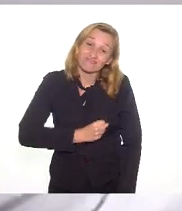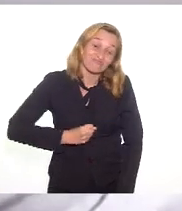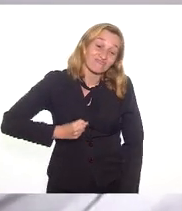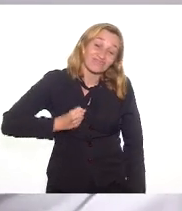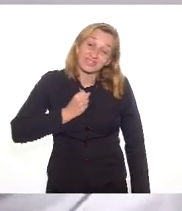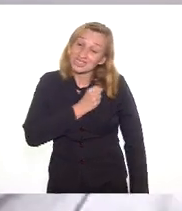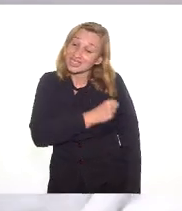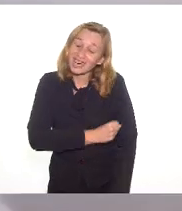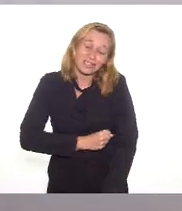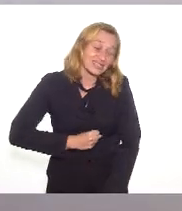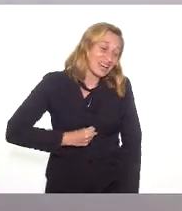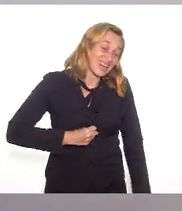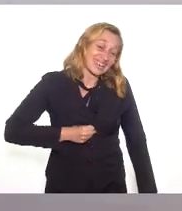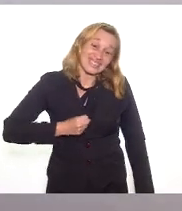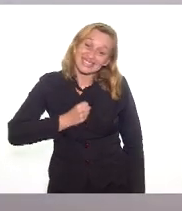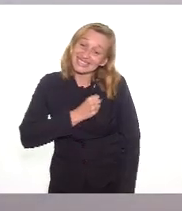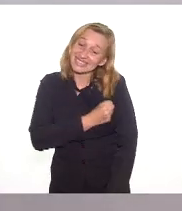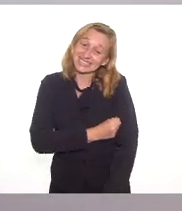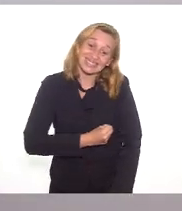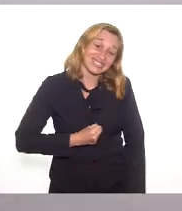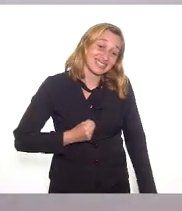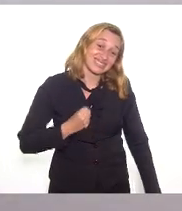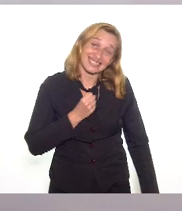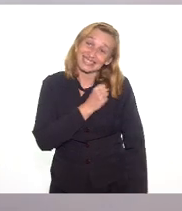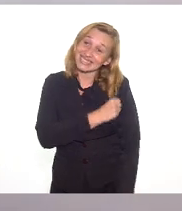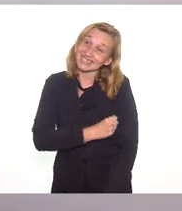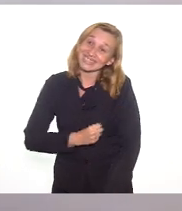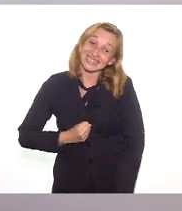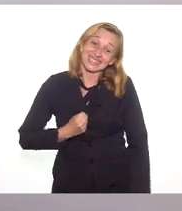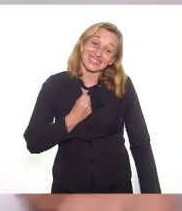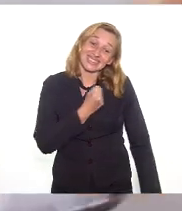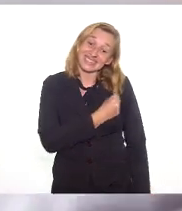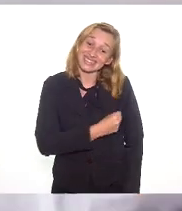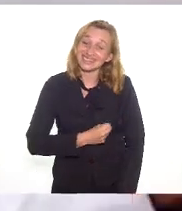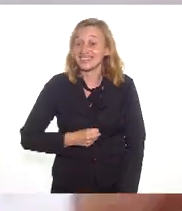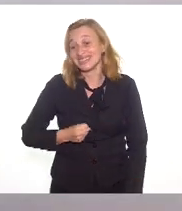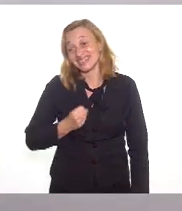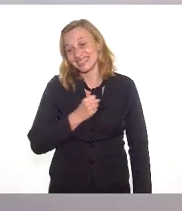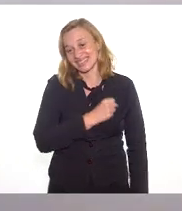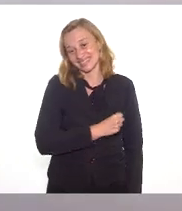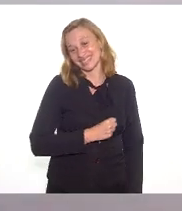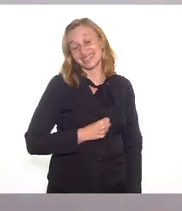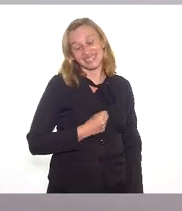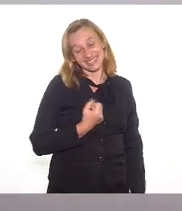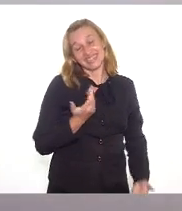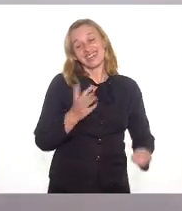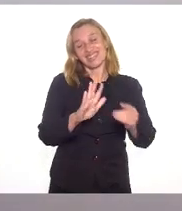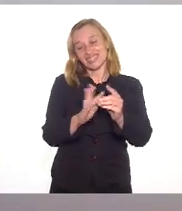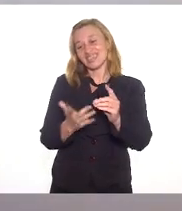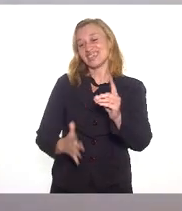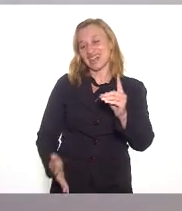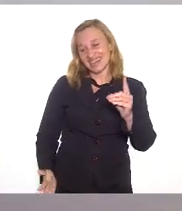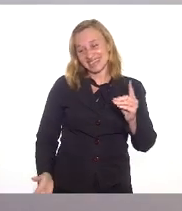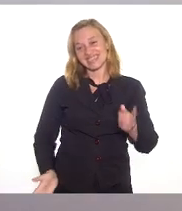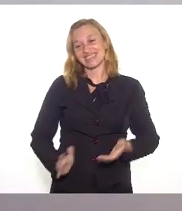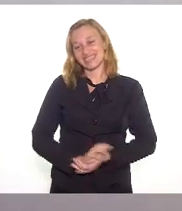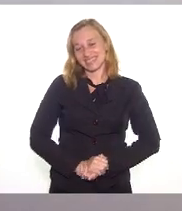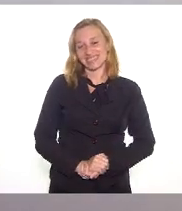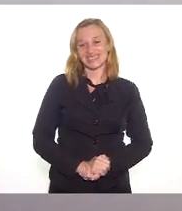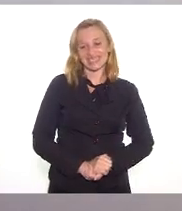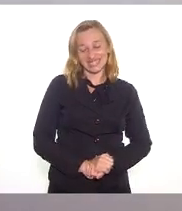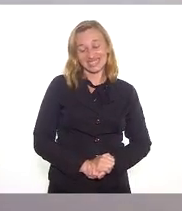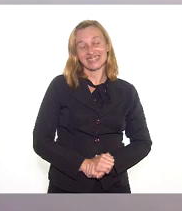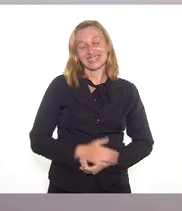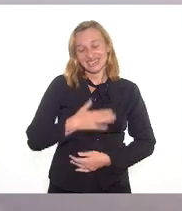eterna saudade. É isto daí, a homenagem que realmente